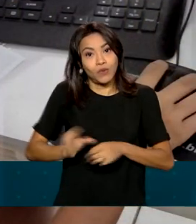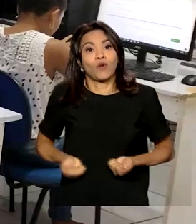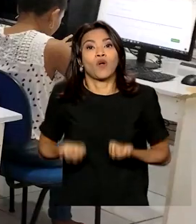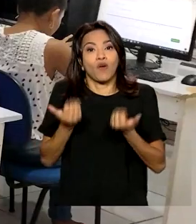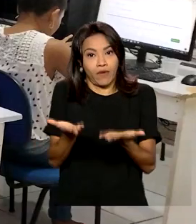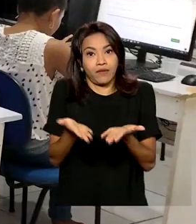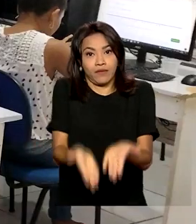Obrigado.